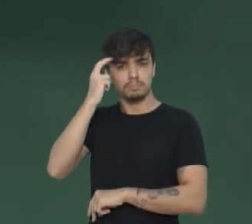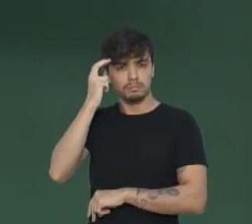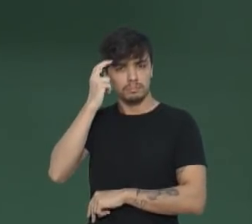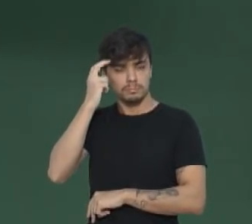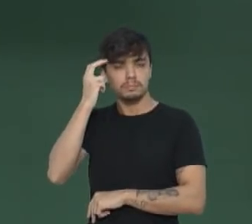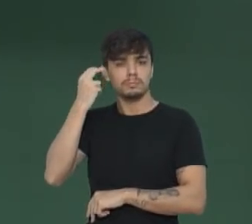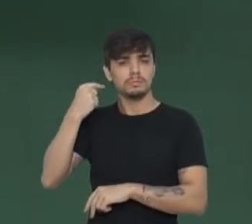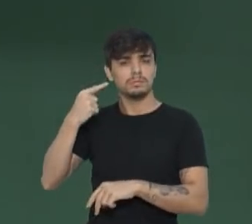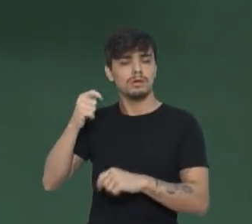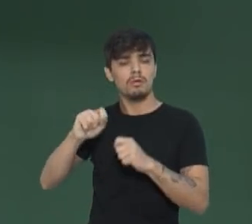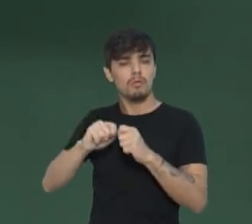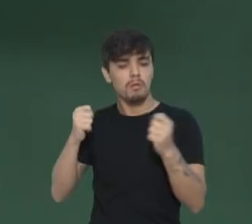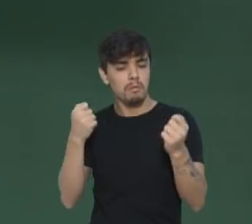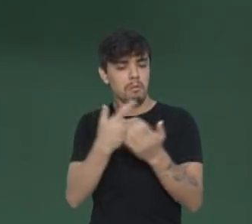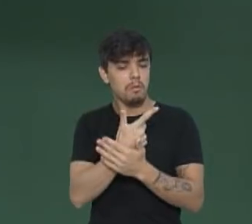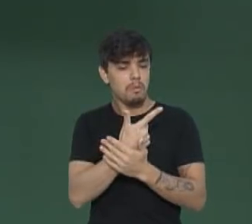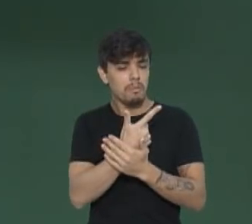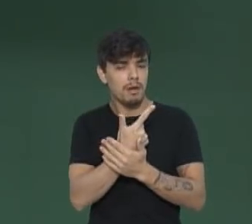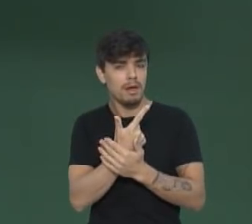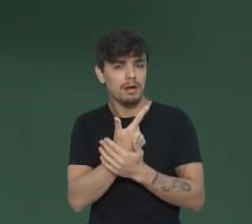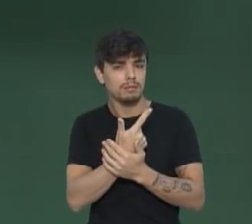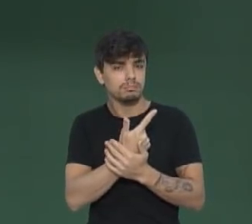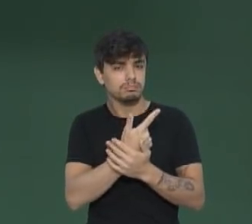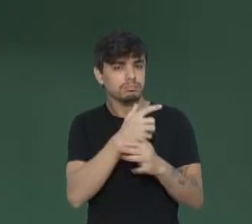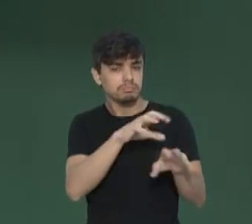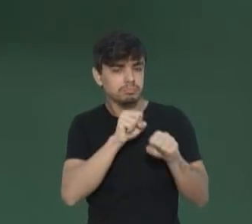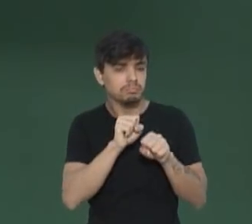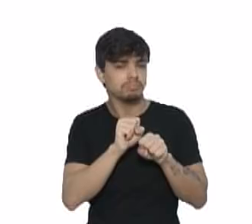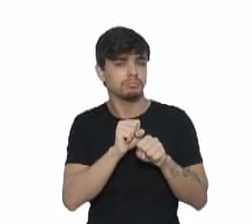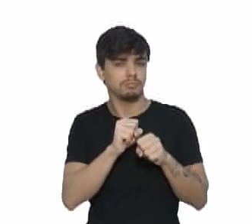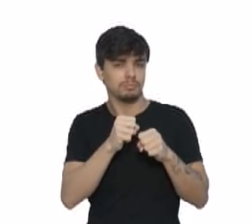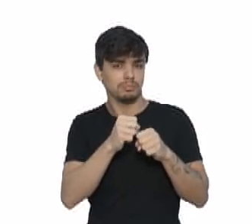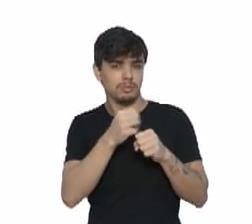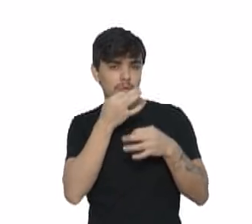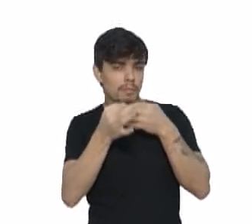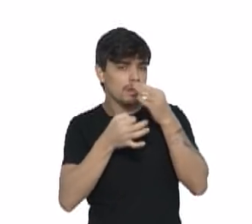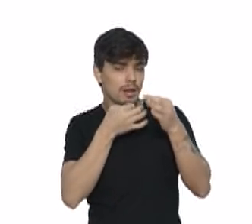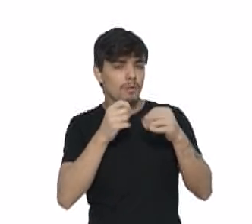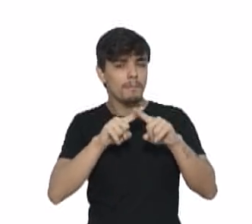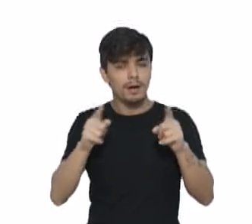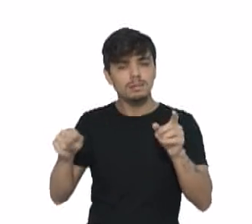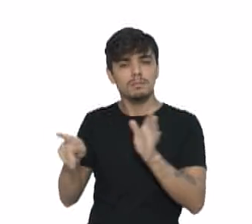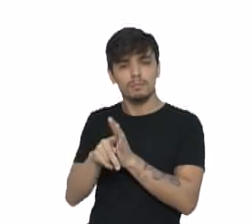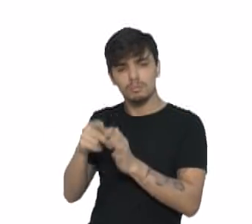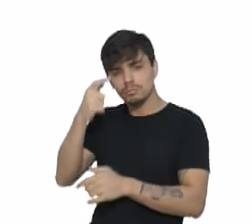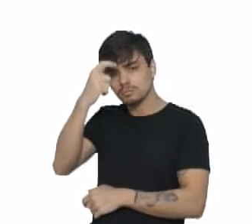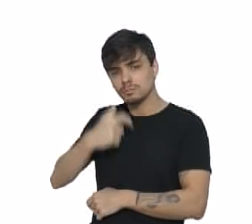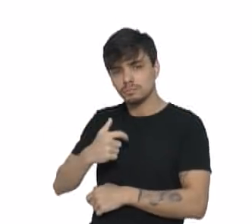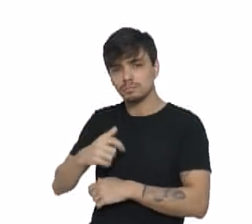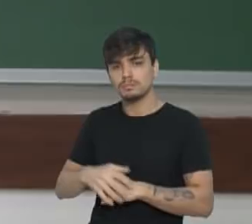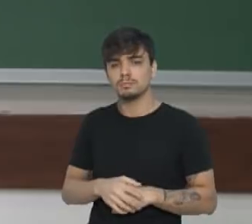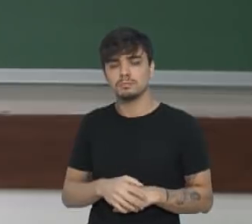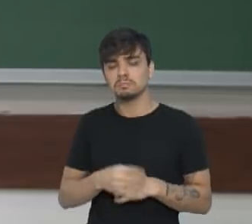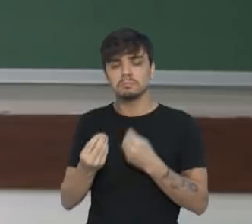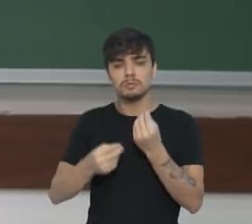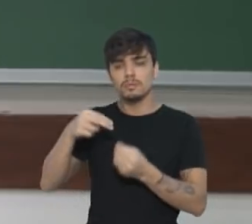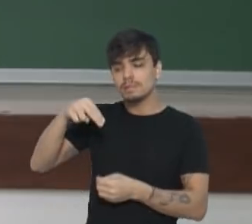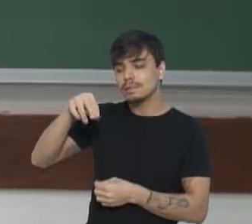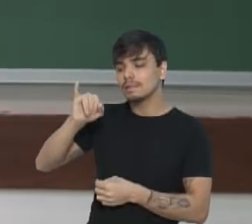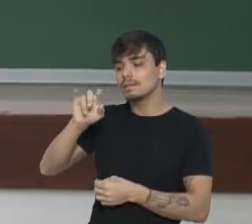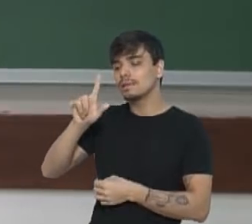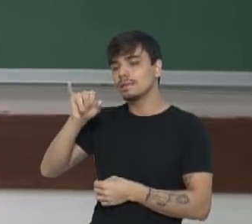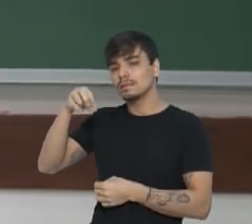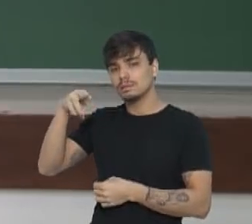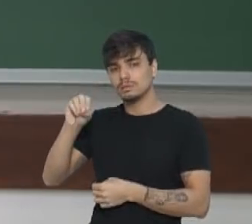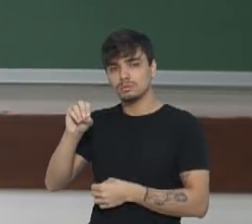que cria valores para si. Né? É uma forma de niilismo ativa. Né? Como assim niilismo ativa? O niilismo